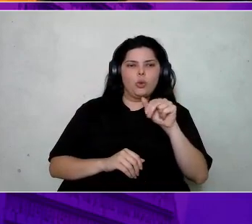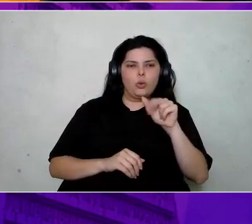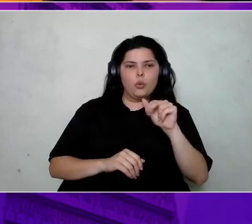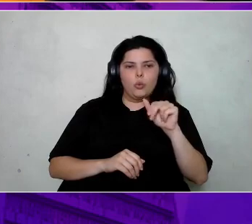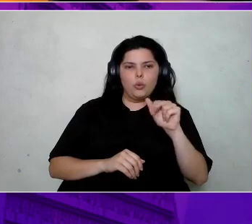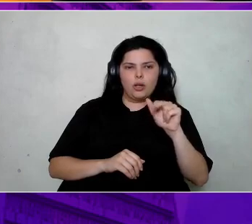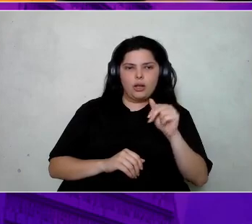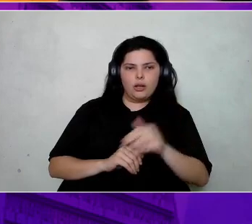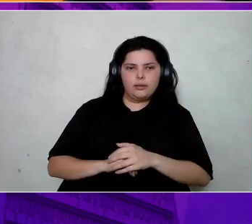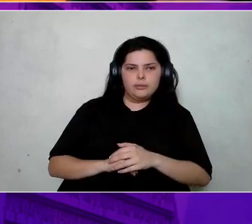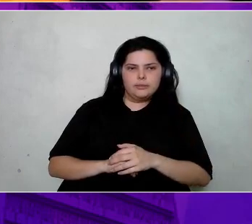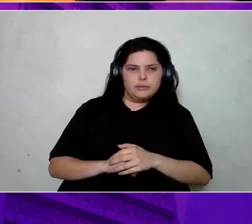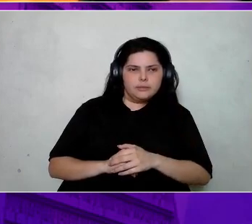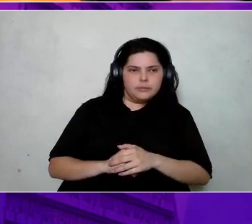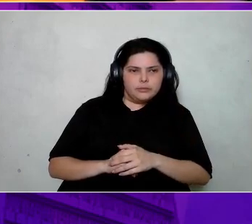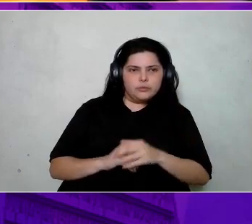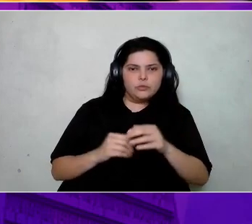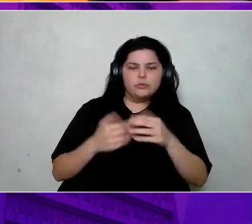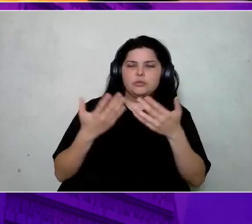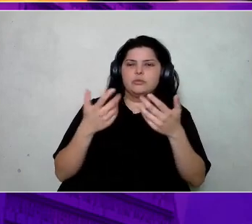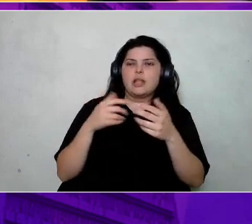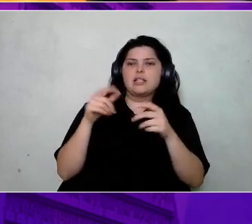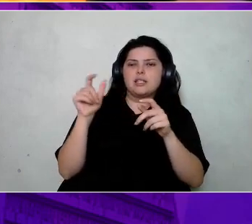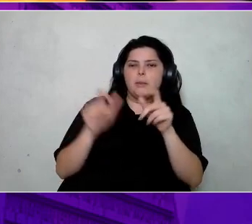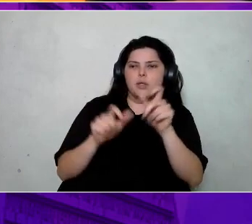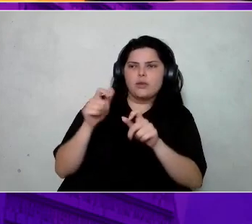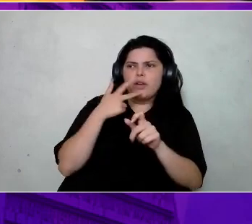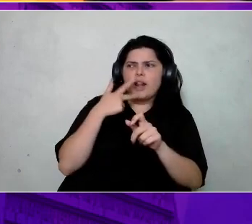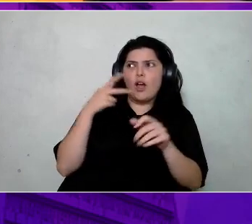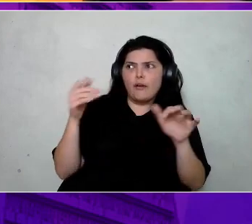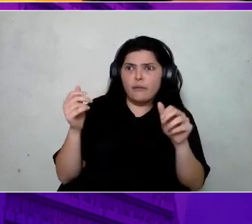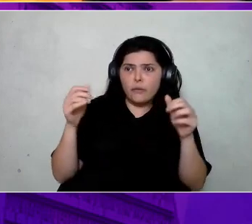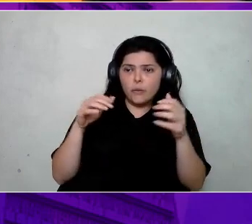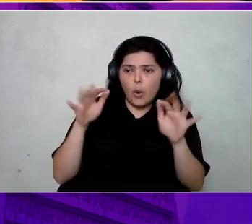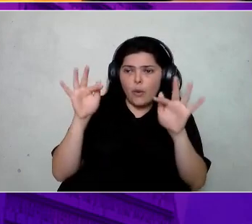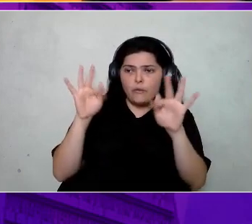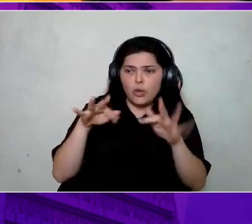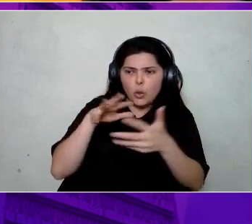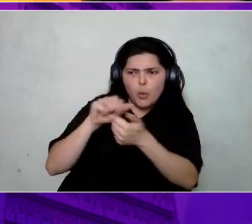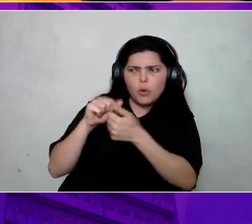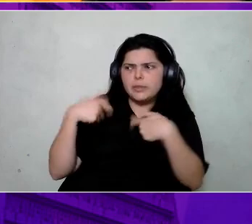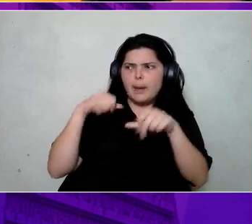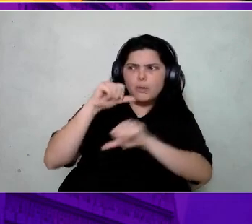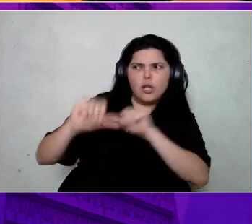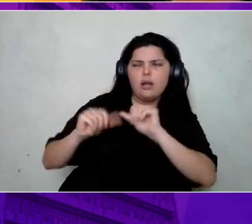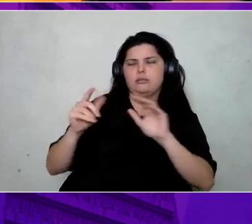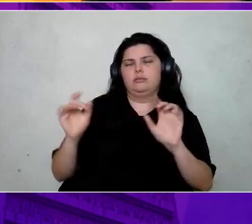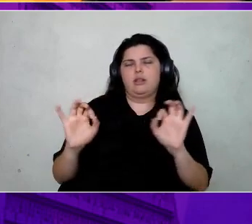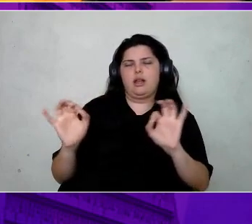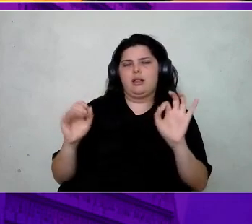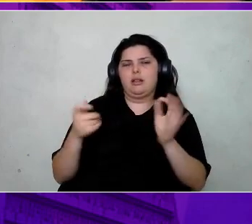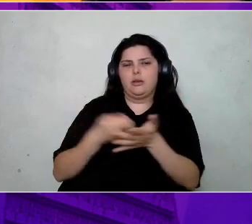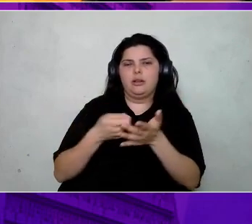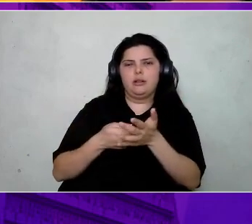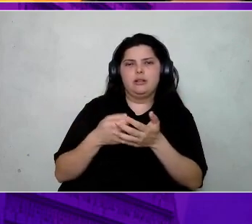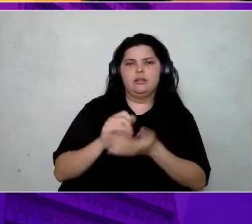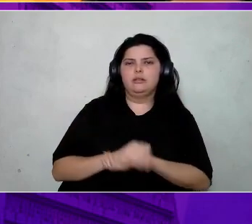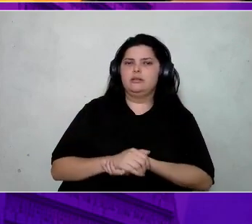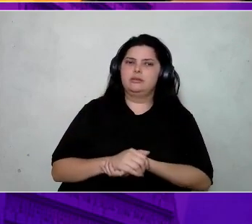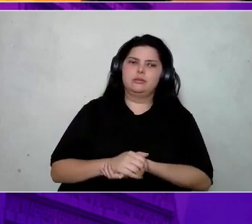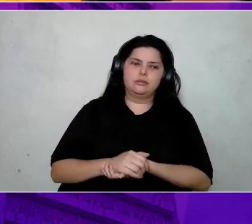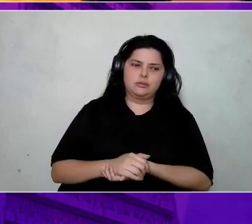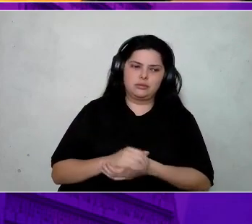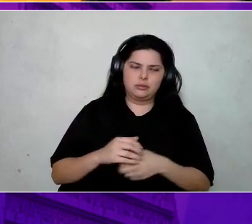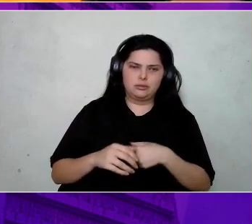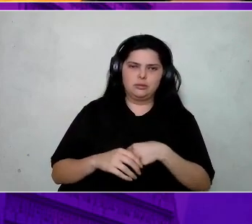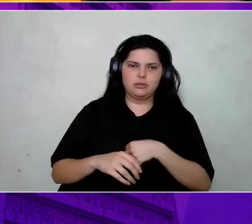o engenheiro do apocalipse, né, que traz, nossa, vai acabar o mundo, temos que mudar, porque senão vai acontecer uma coisa muito ruim, né? Olhe a